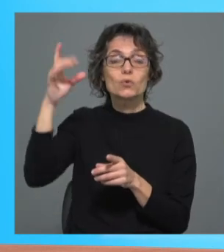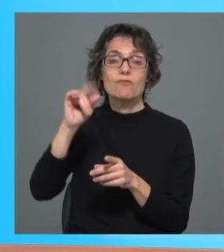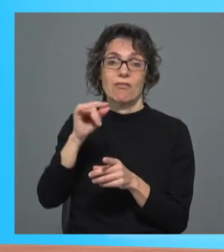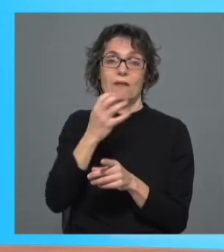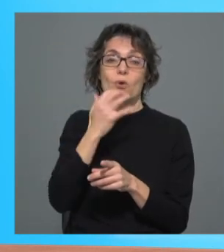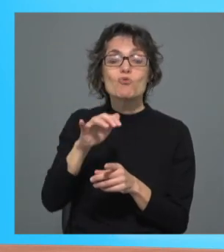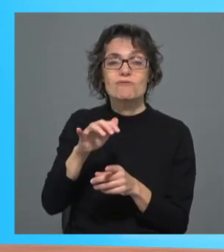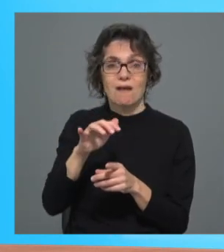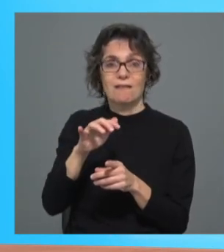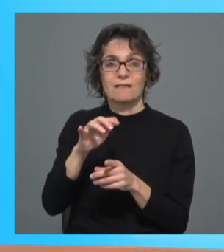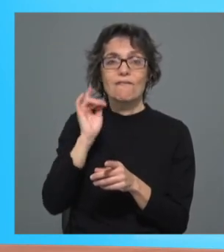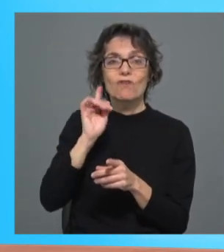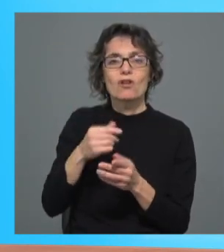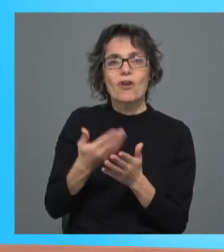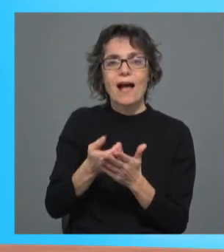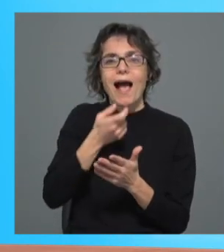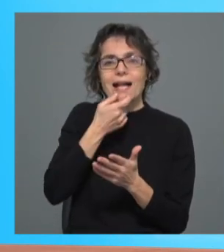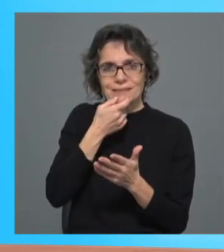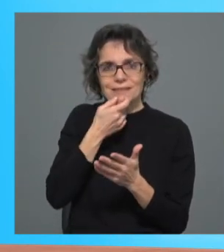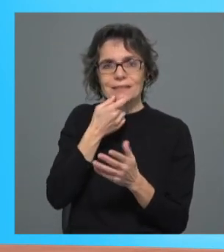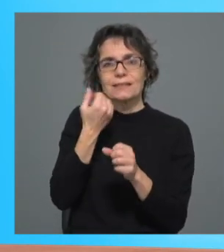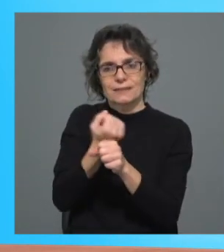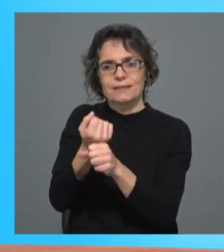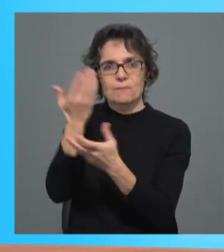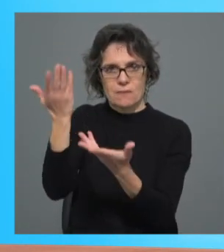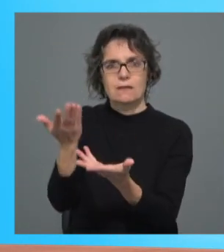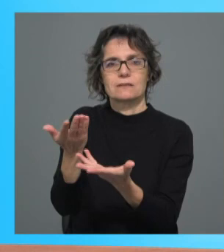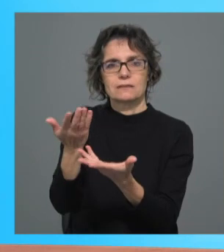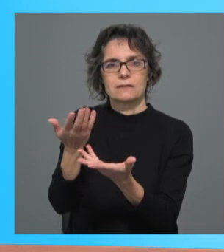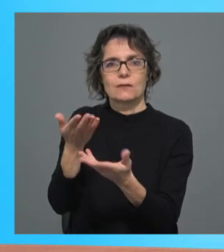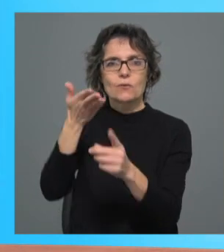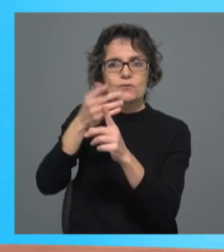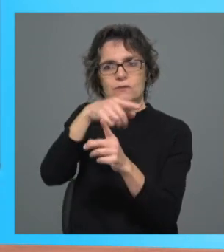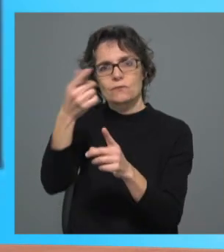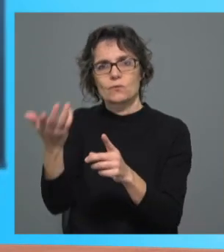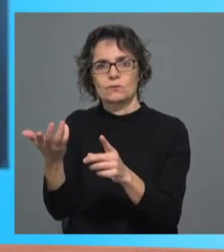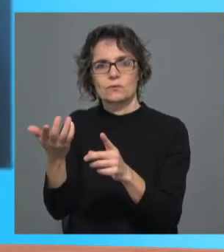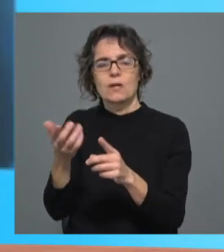só têm valor em função de outros. Exato. E